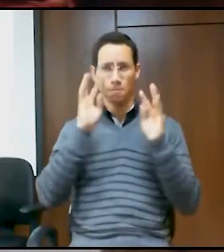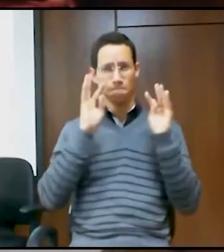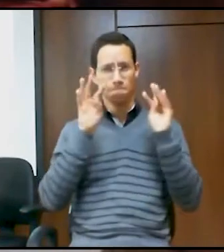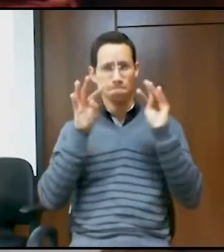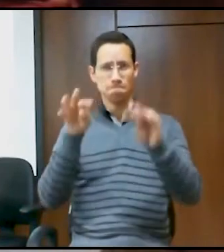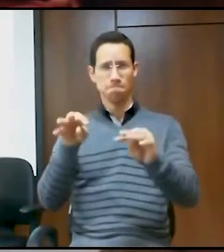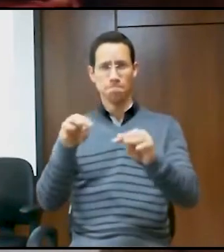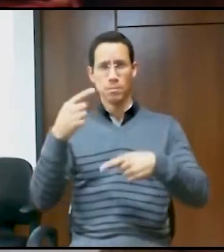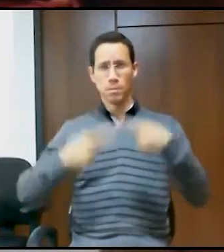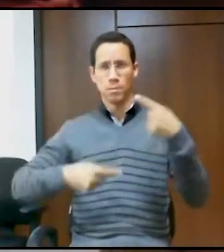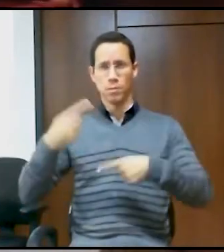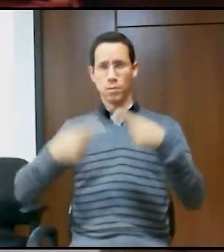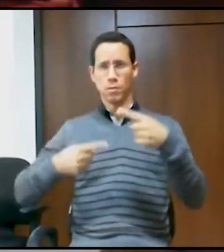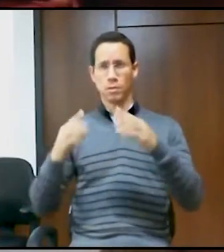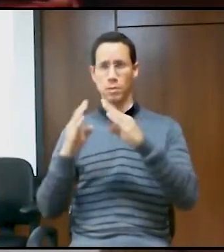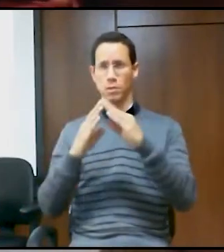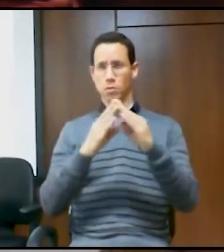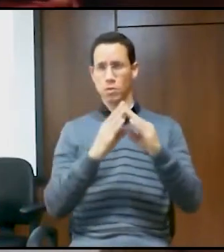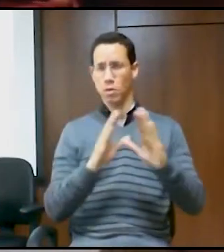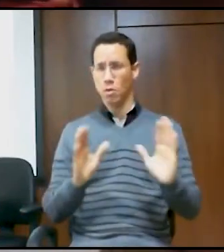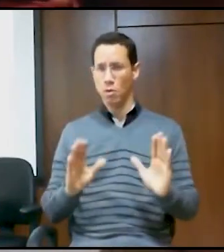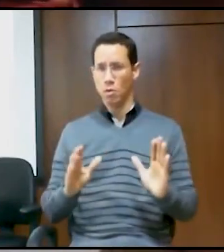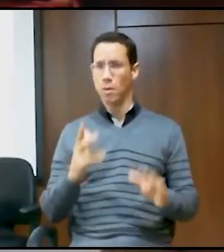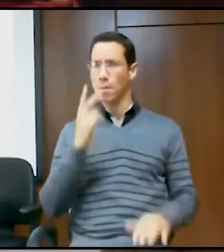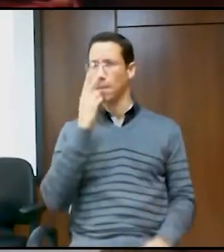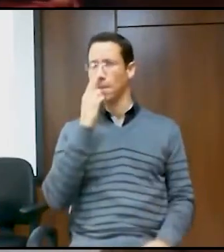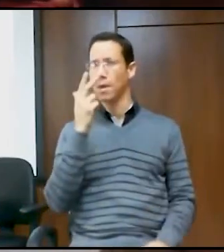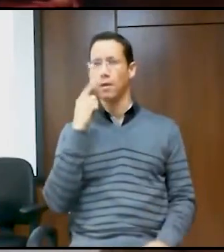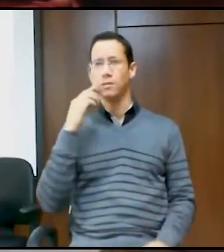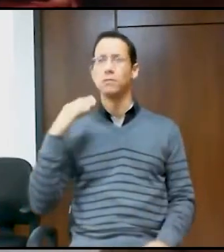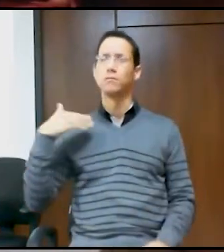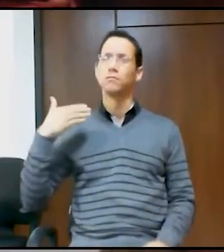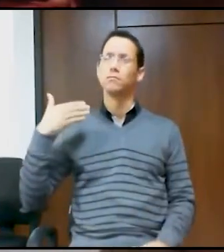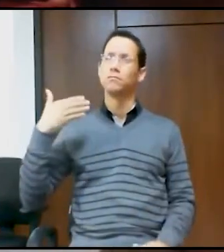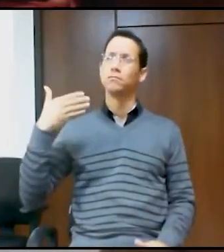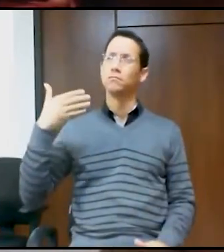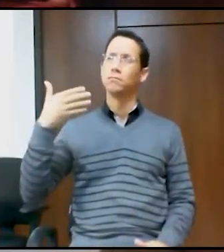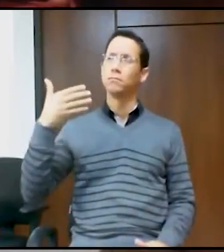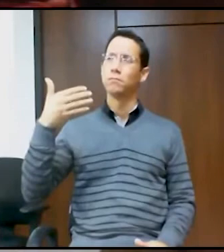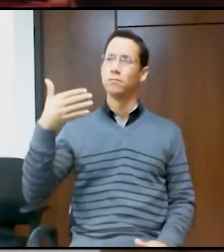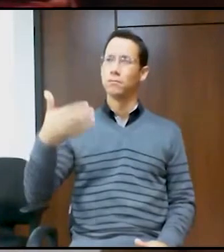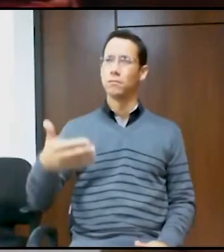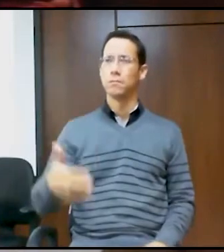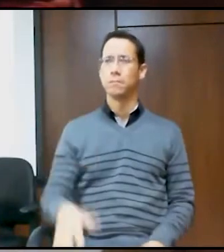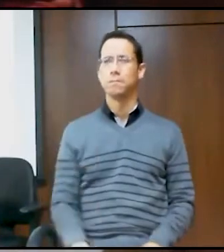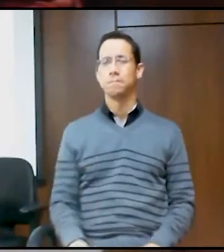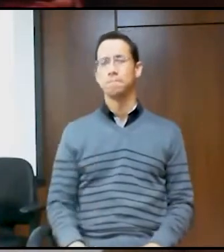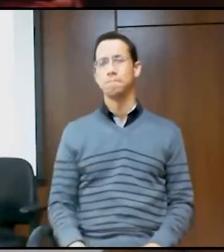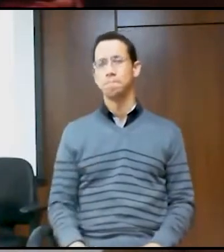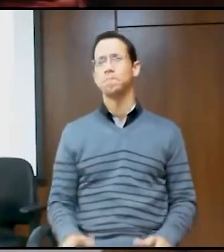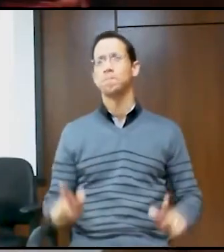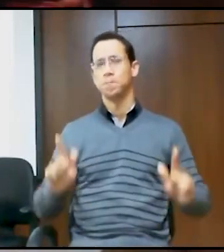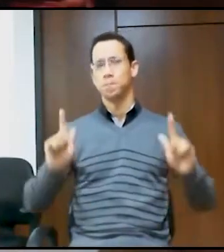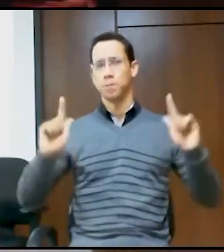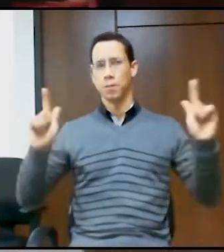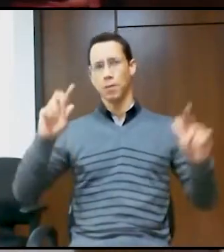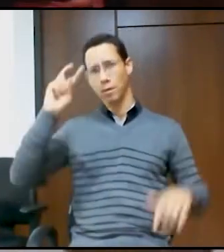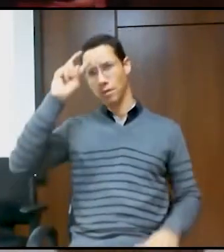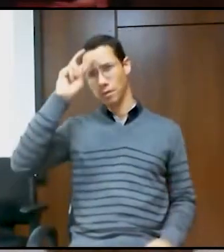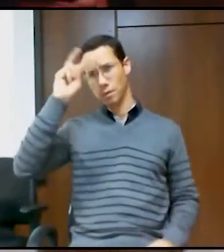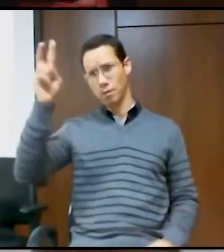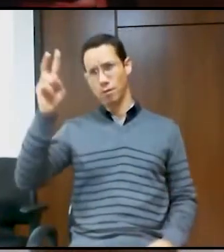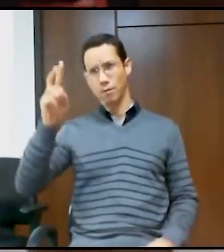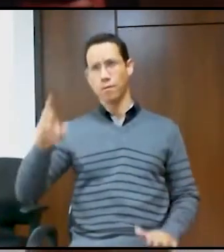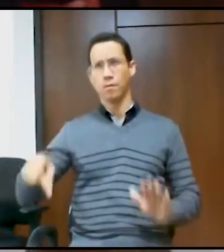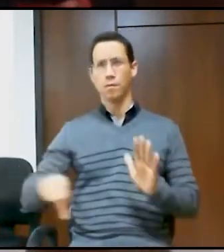como política habitacional, a gente está levando a consequências muito graves com a